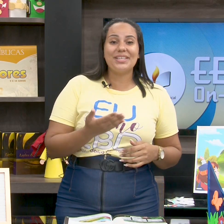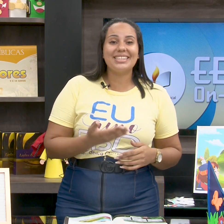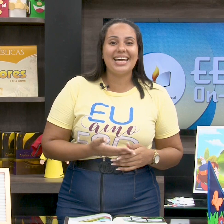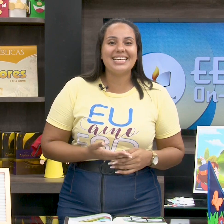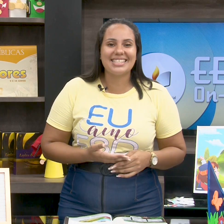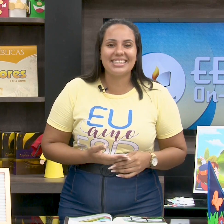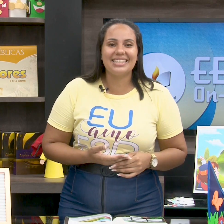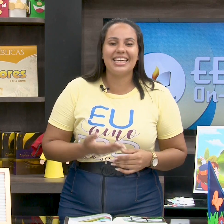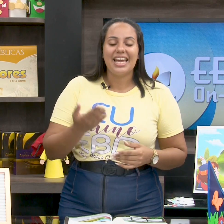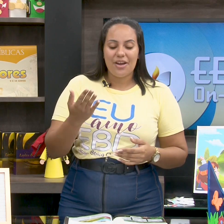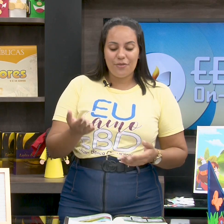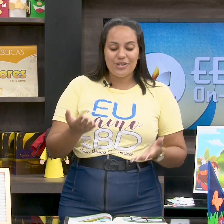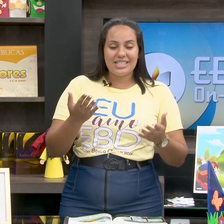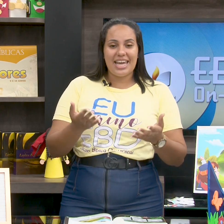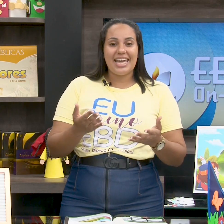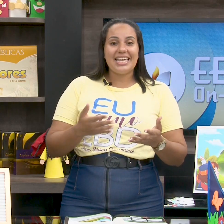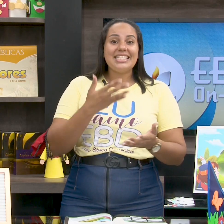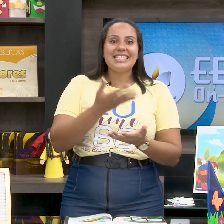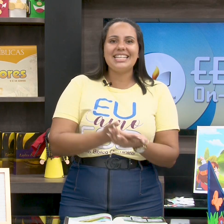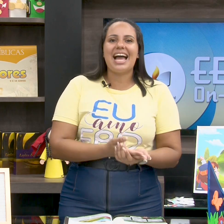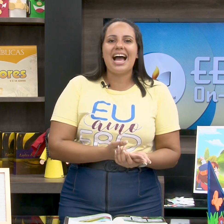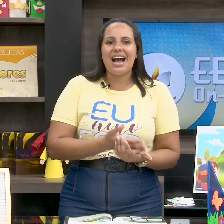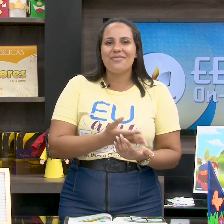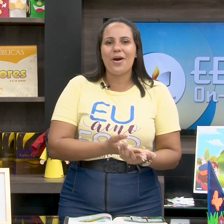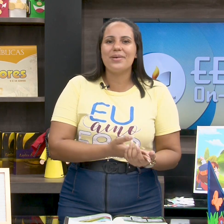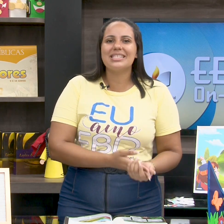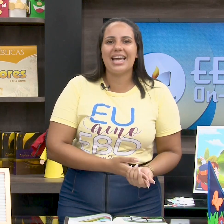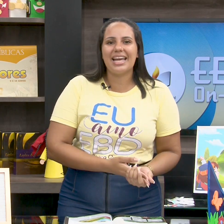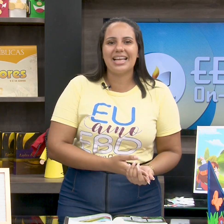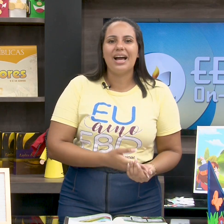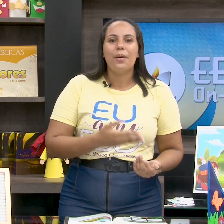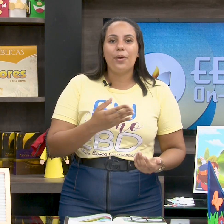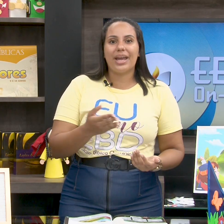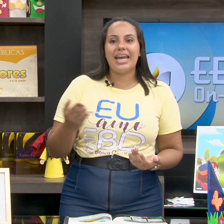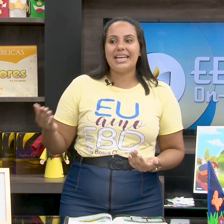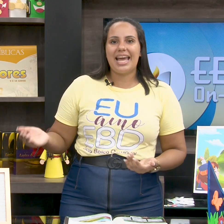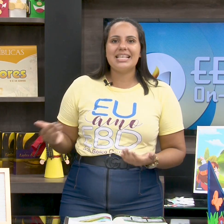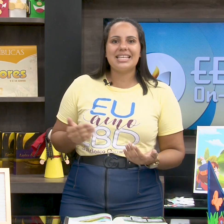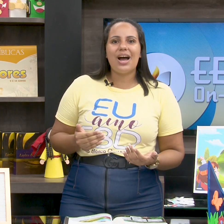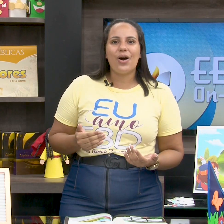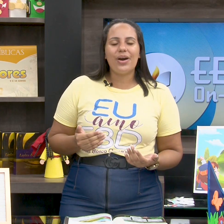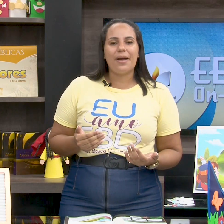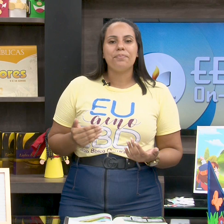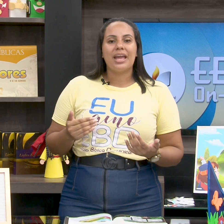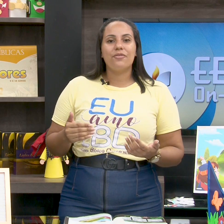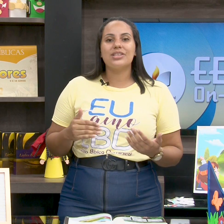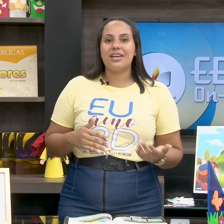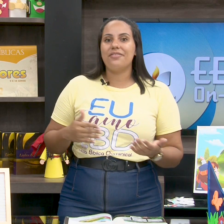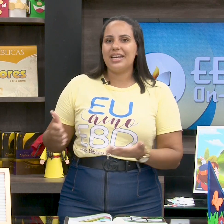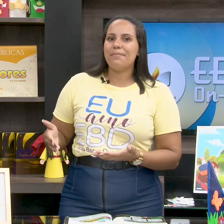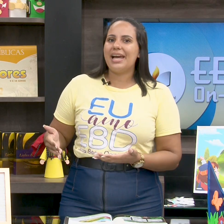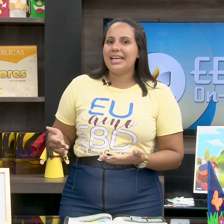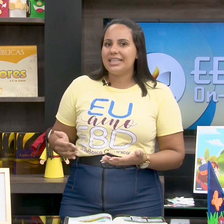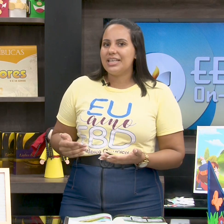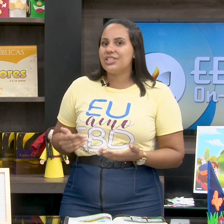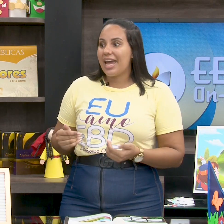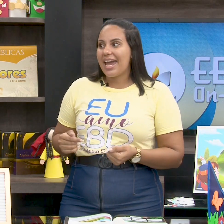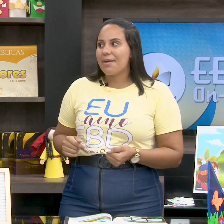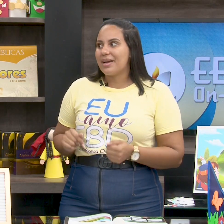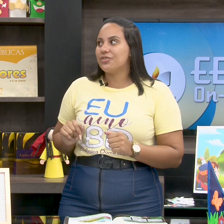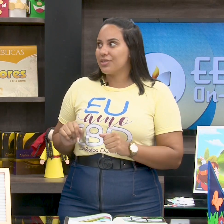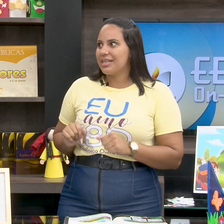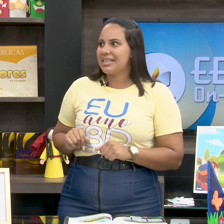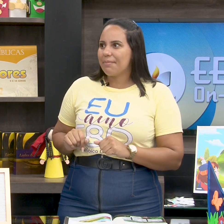é muito interessante você ensinar a forma certa, porque nessa hora você vira para ele e